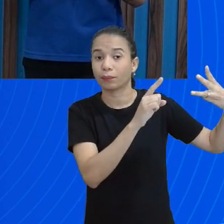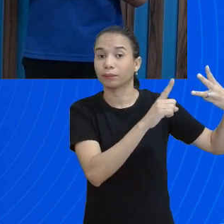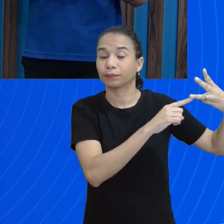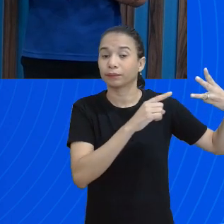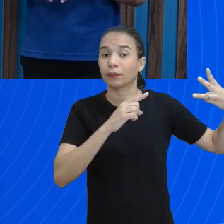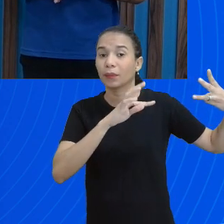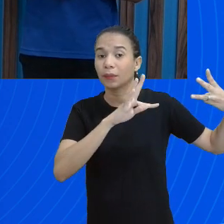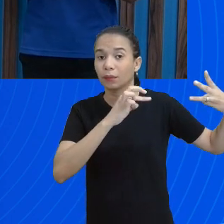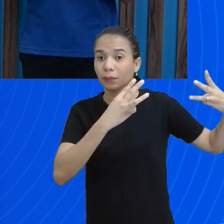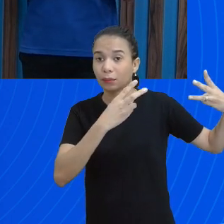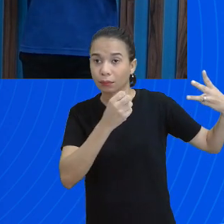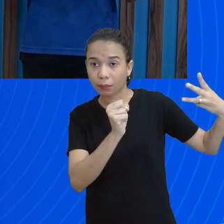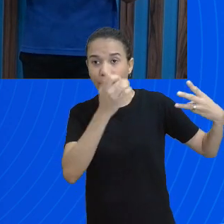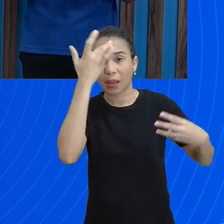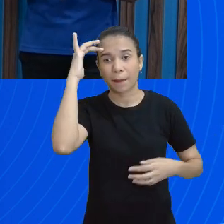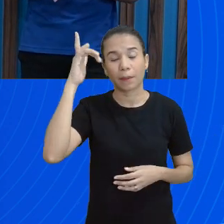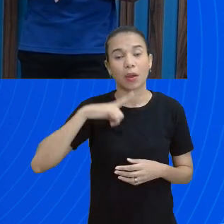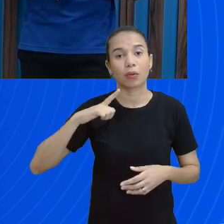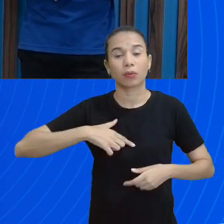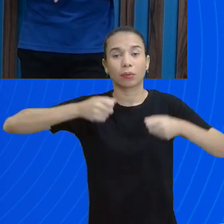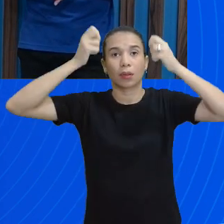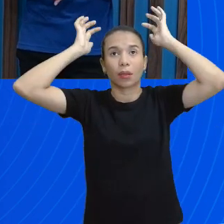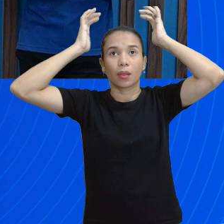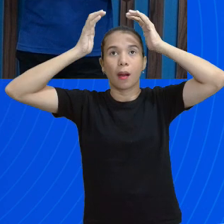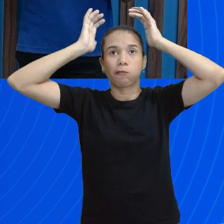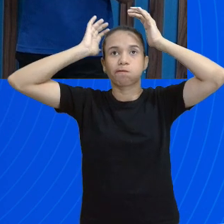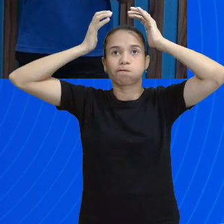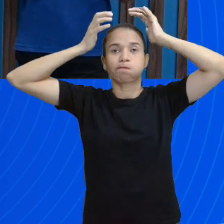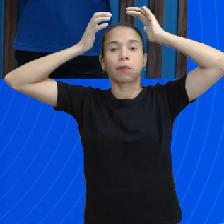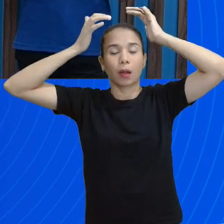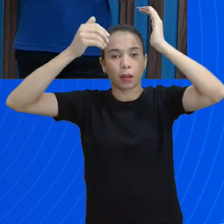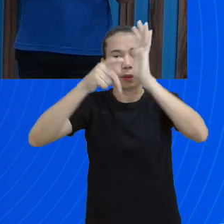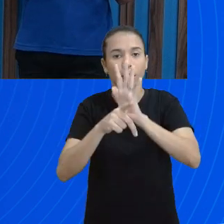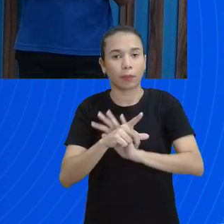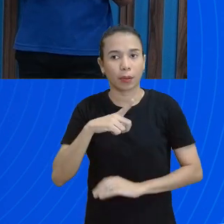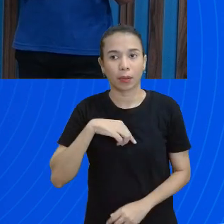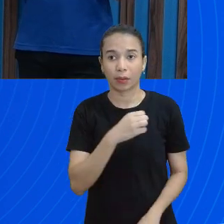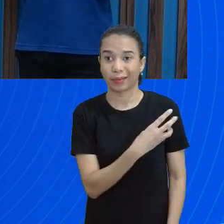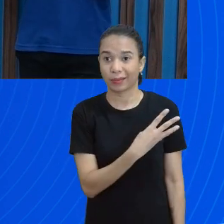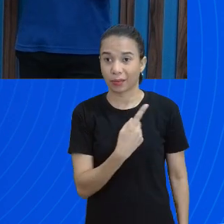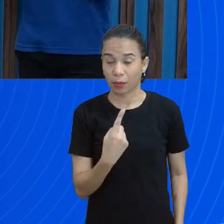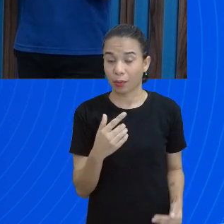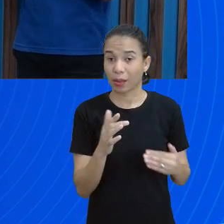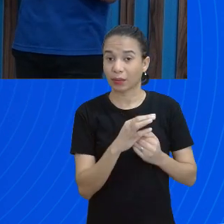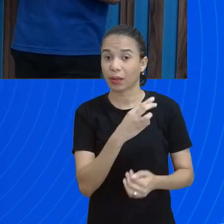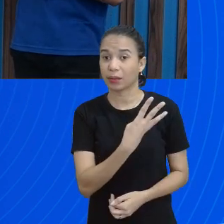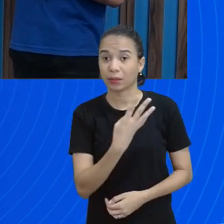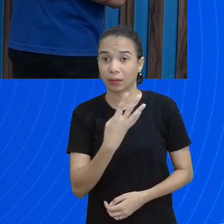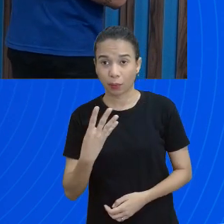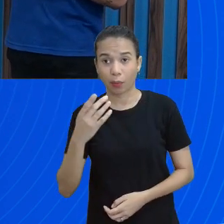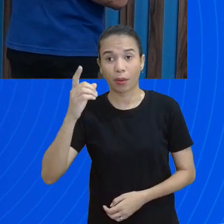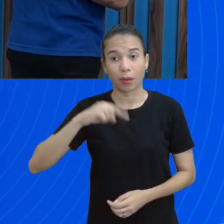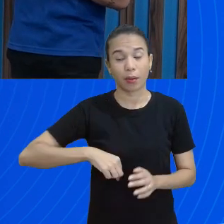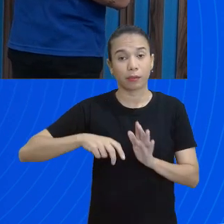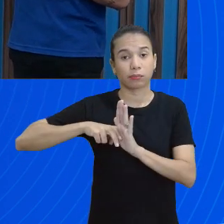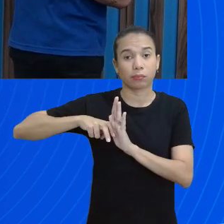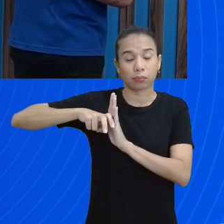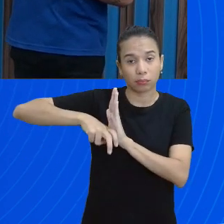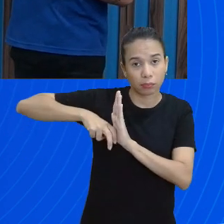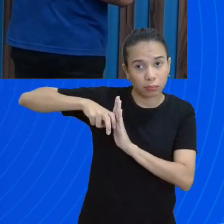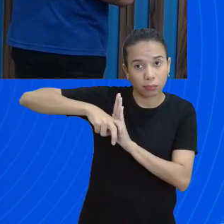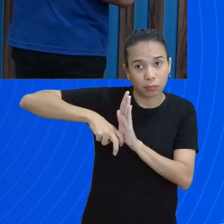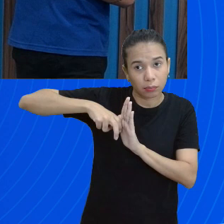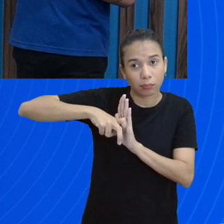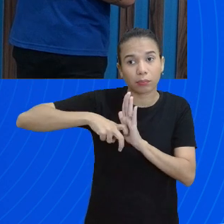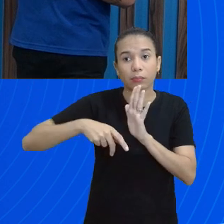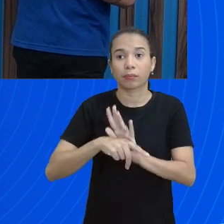as pessoas com paralisia cerebrais. Então, ó, de 31 a 34 são para cadeirantes